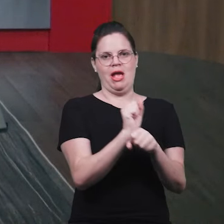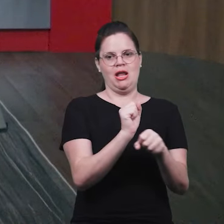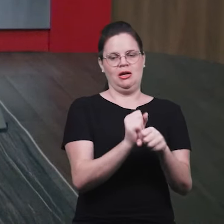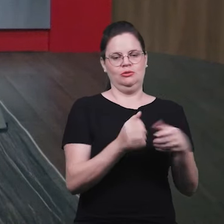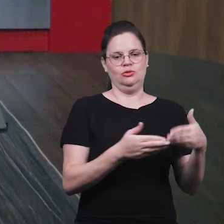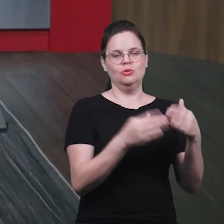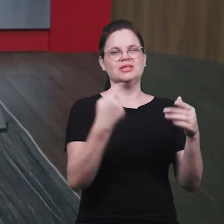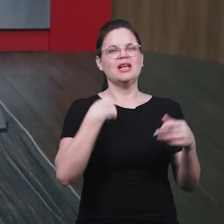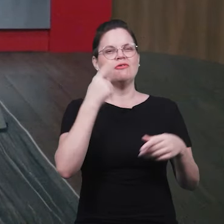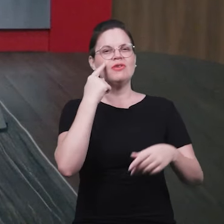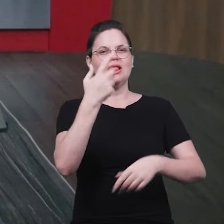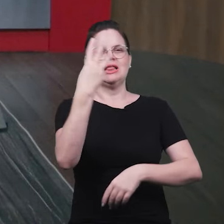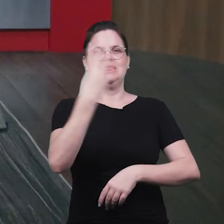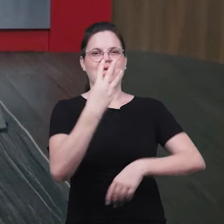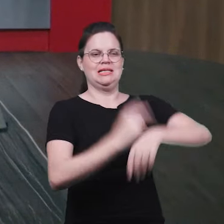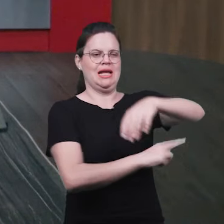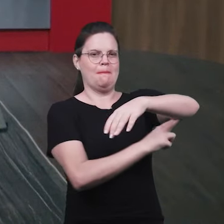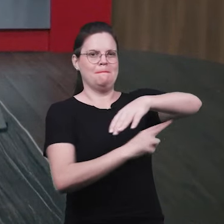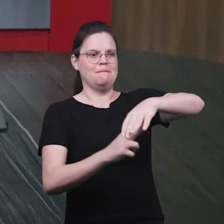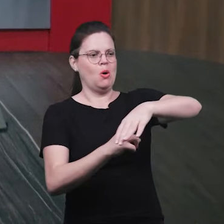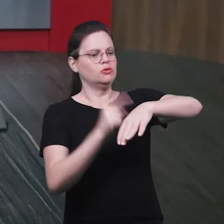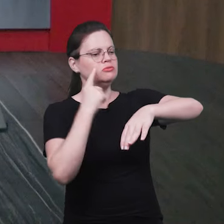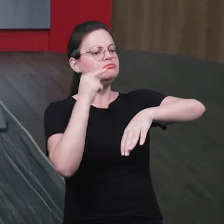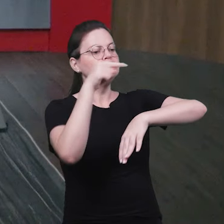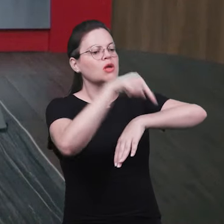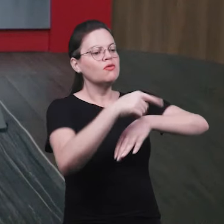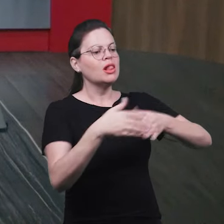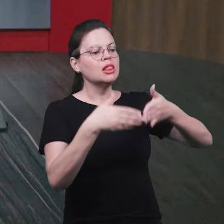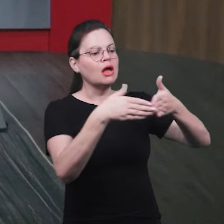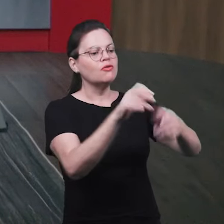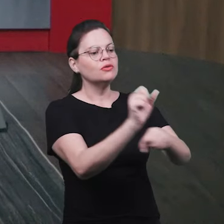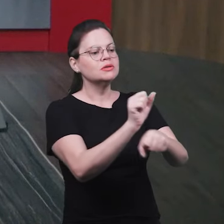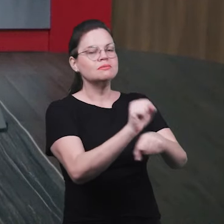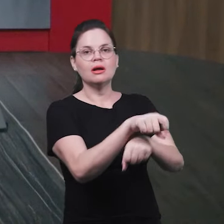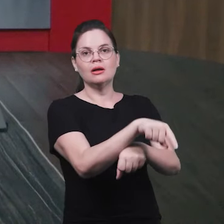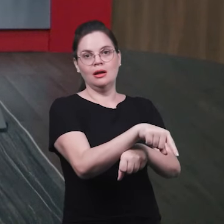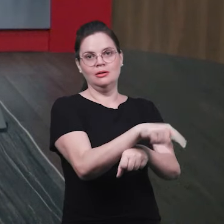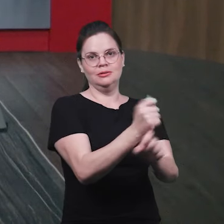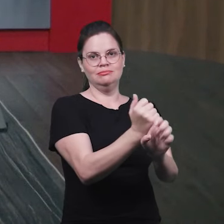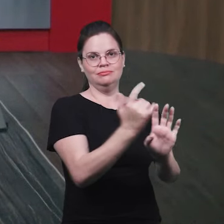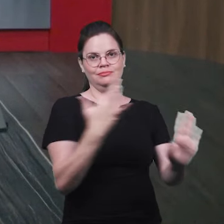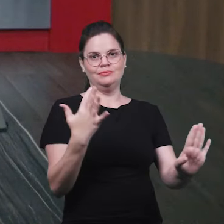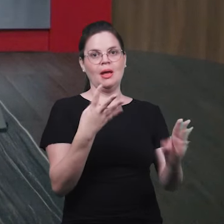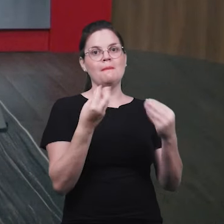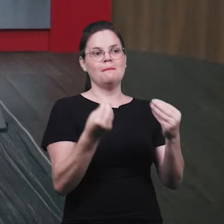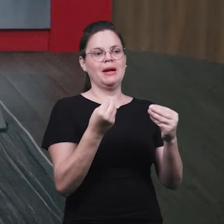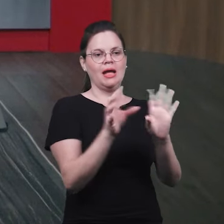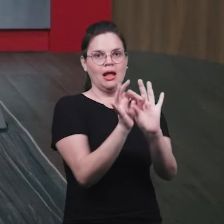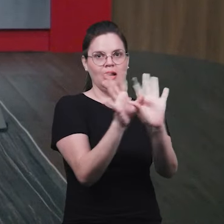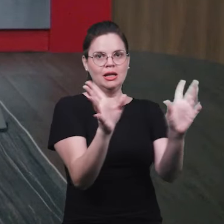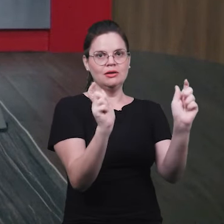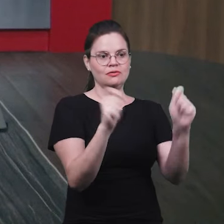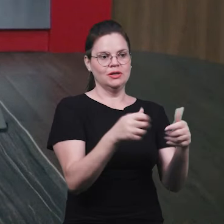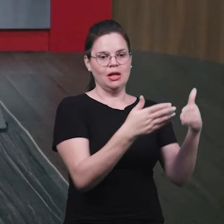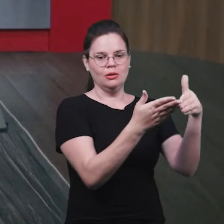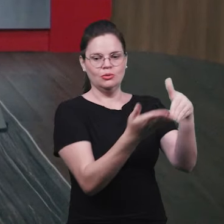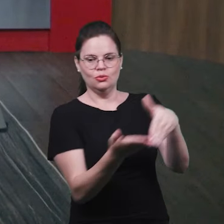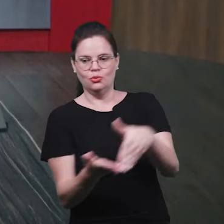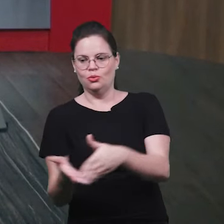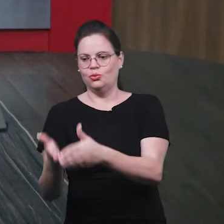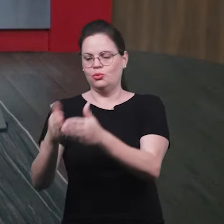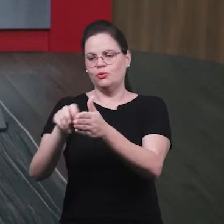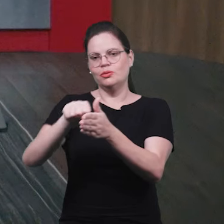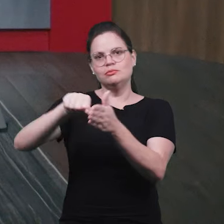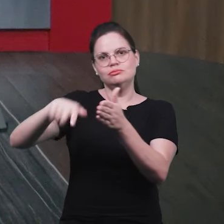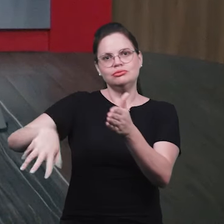terceira ponte, você visualiza aqueles navios ali aguardando, né, o cumprimento da sua janela para que ele possa atracar para fazer a sua operação